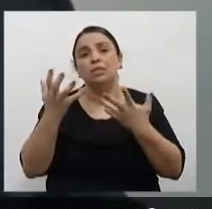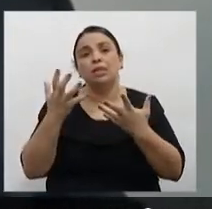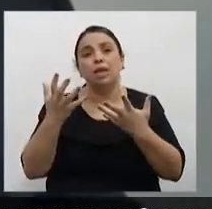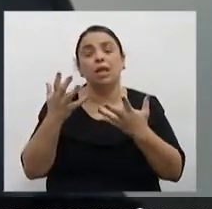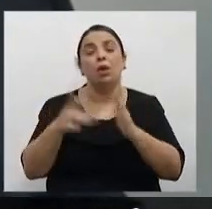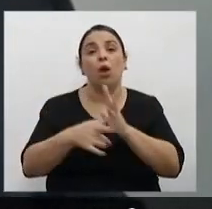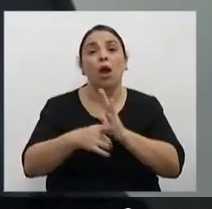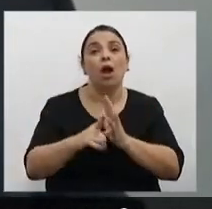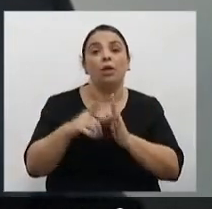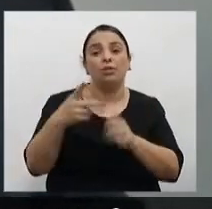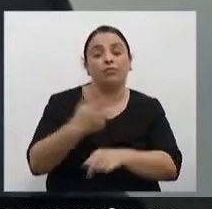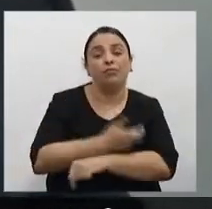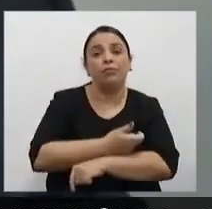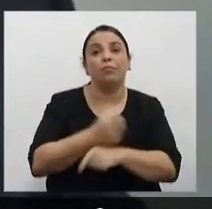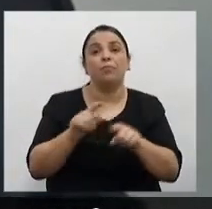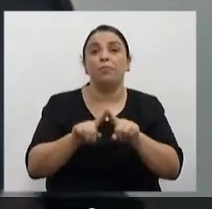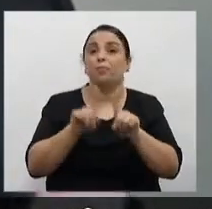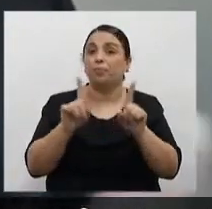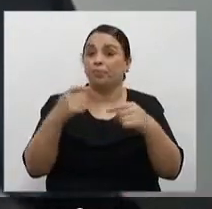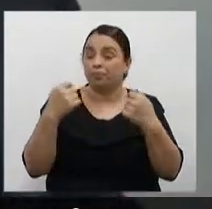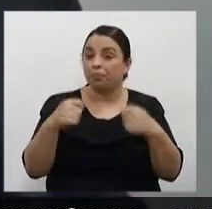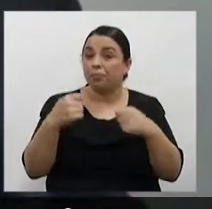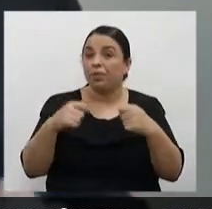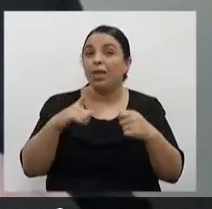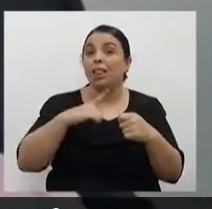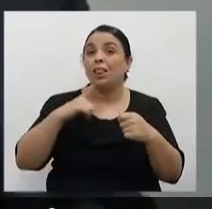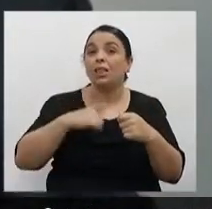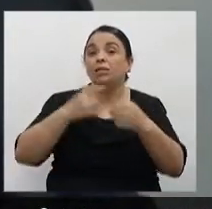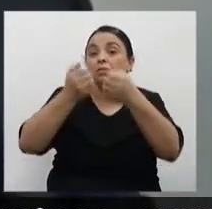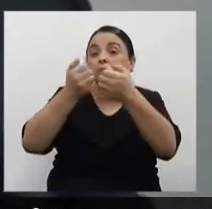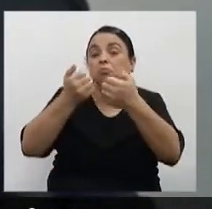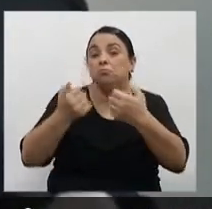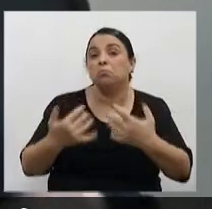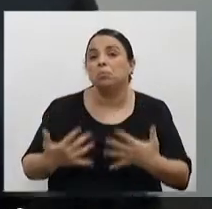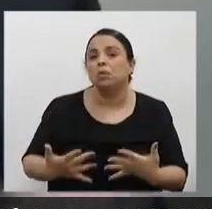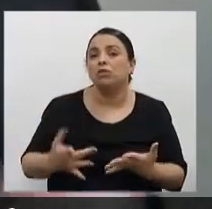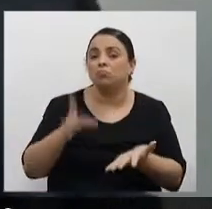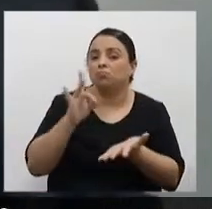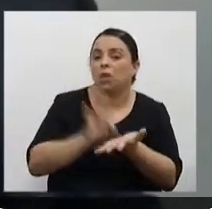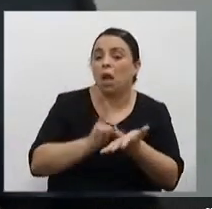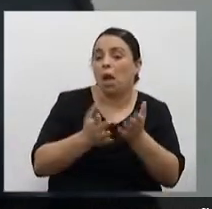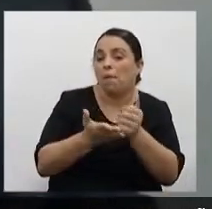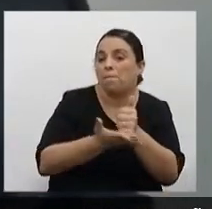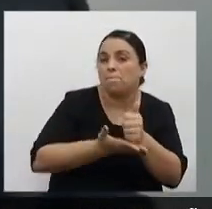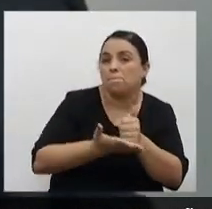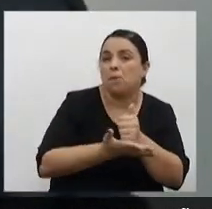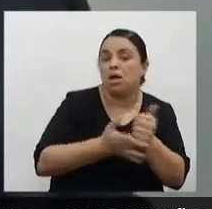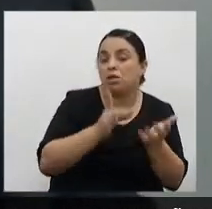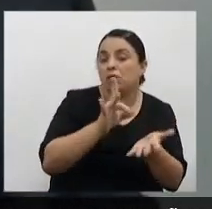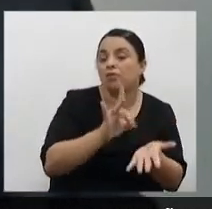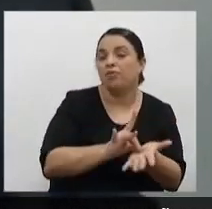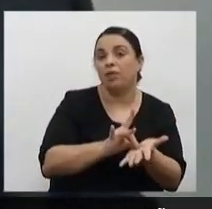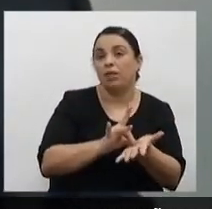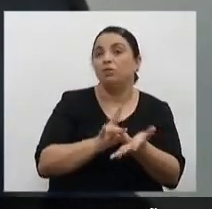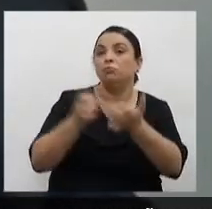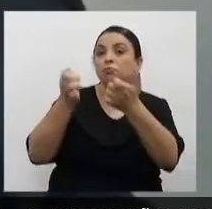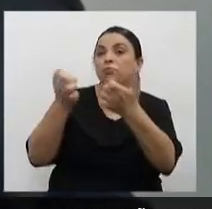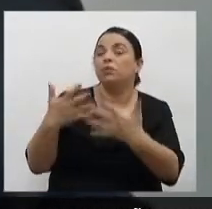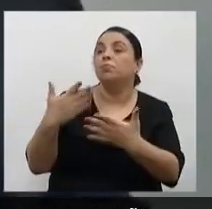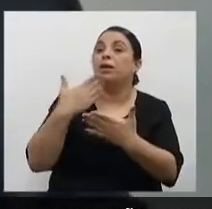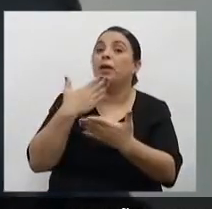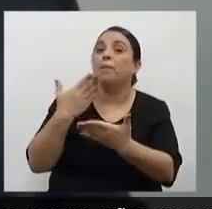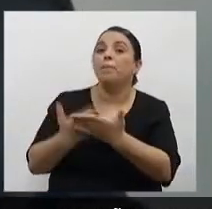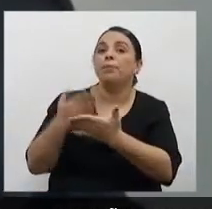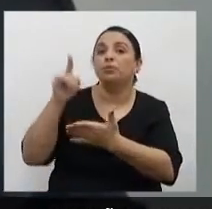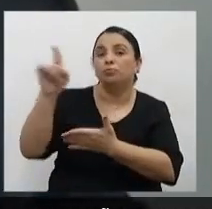Mas nós precisamos ter argumentos sólidos, e muito sólido foi dito aqui nessa nossa audiência